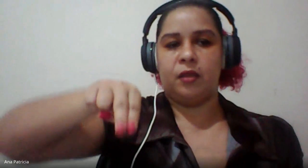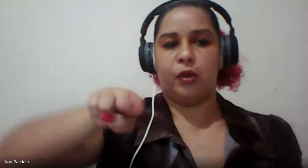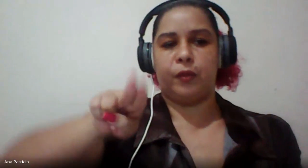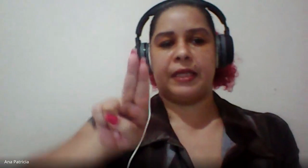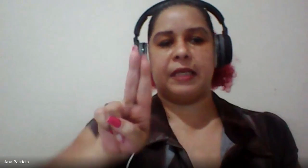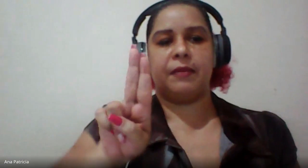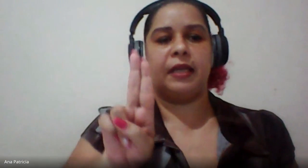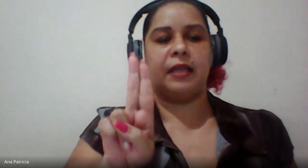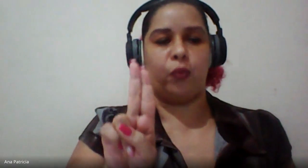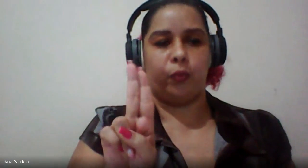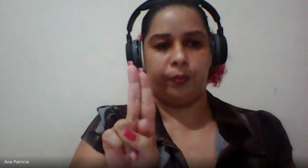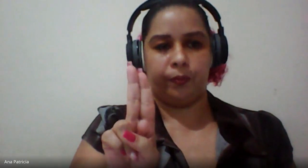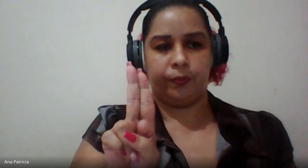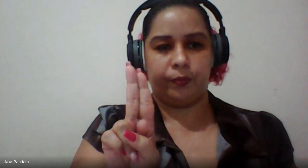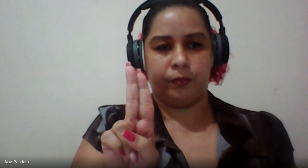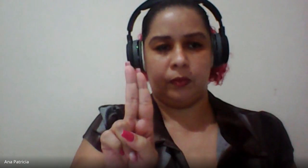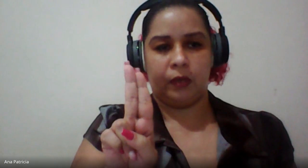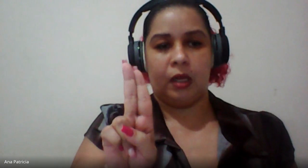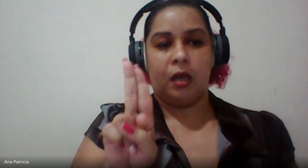se eu boto para cima é letra U.